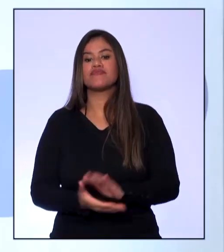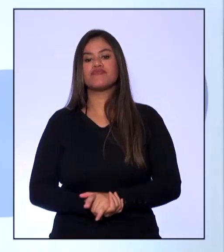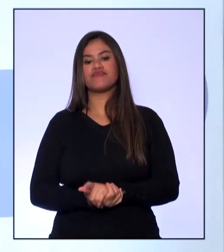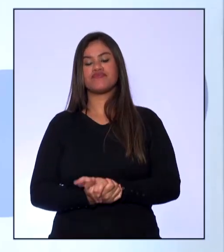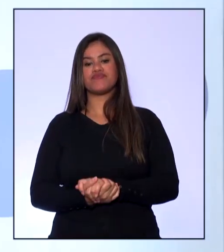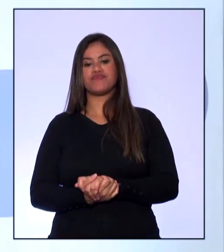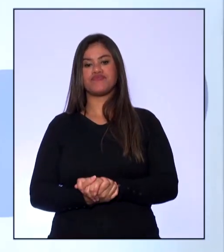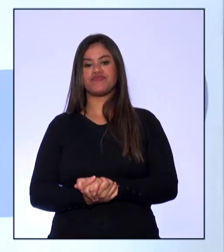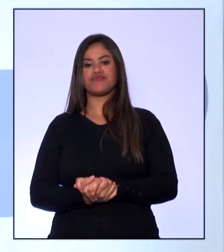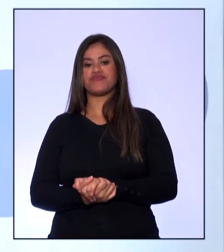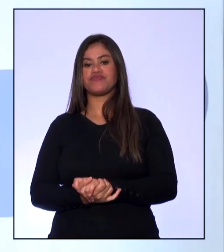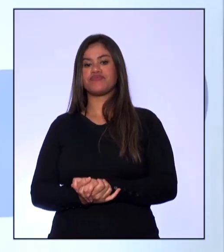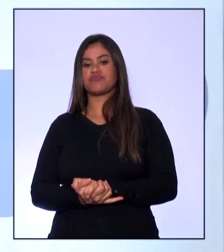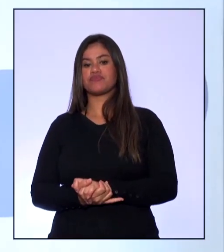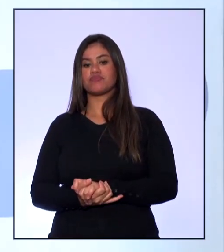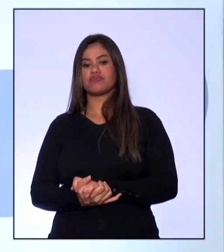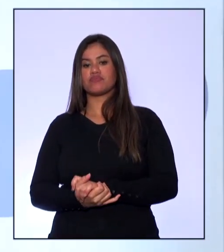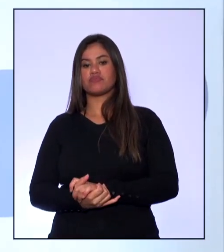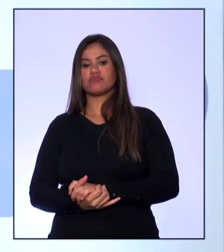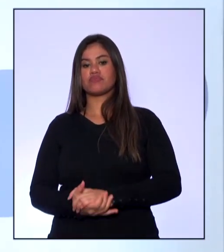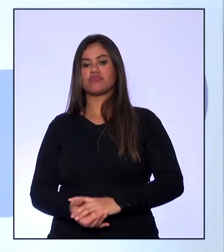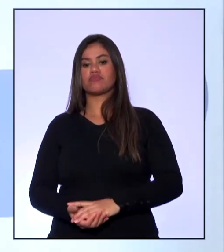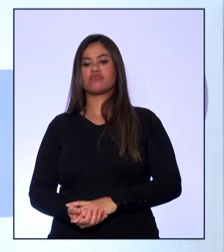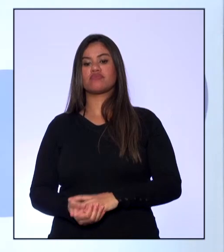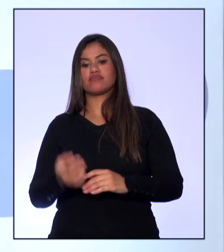Então, vamos ver se abriram um chat.